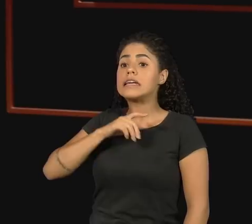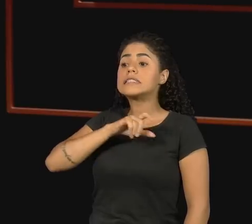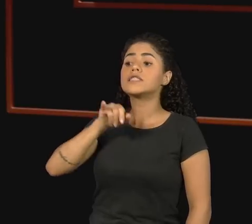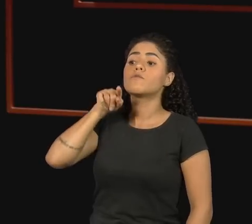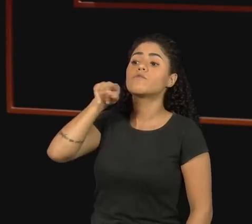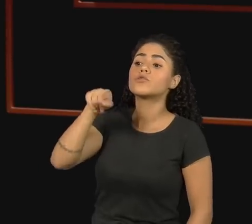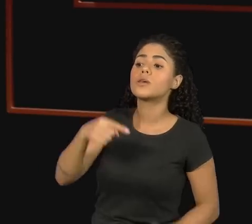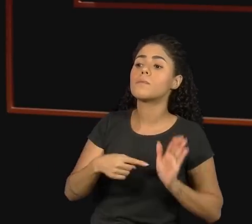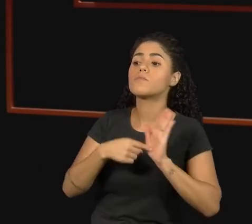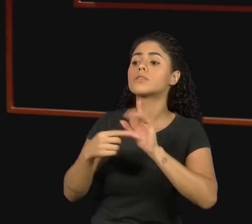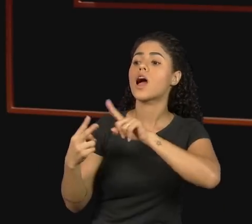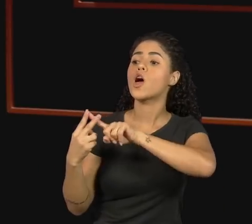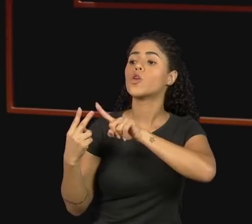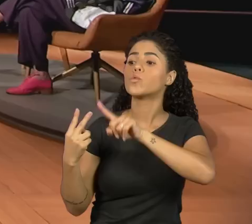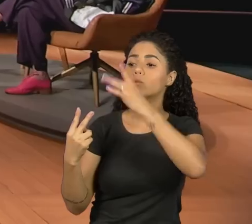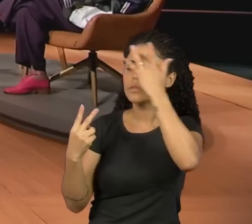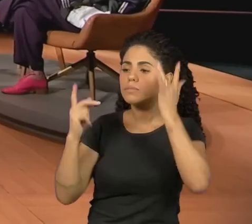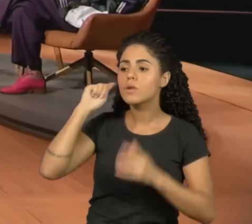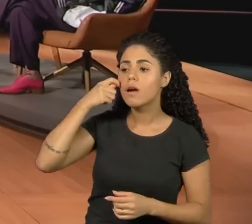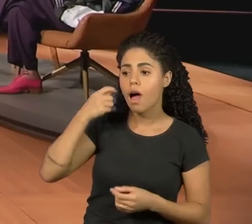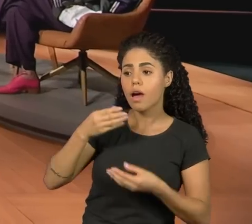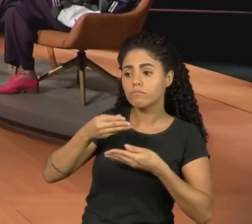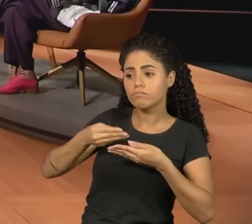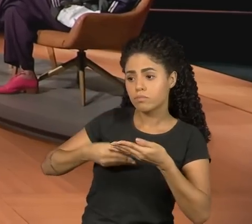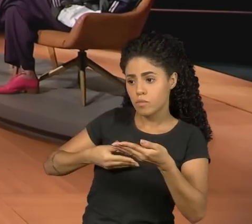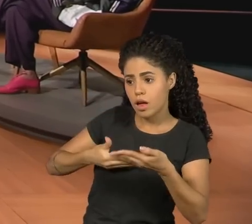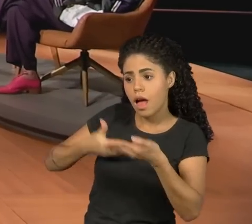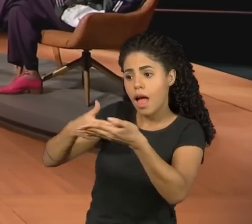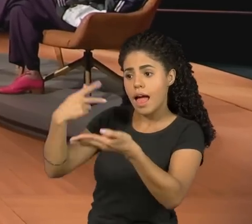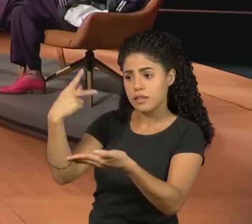trouxer 2 atores, eu te dou o projeto.